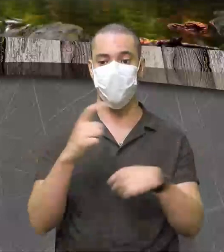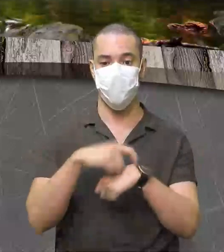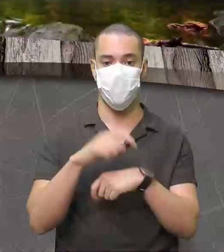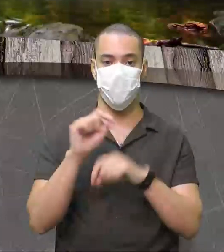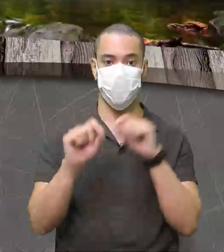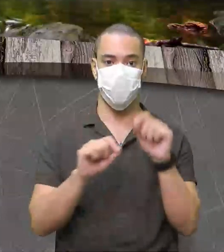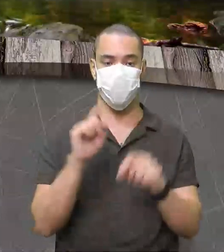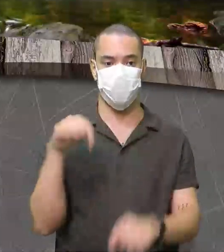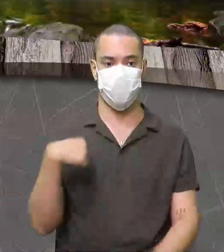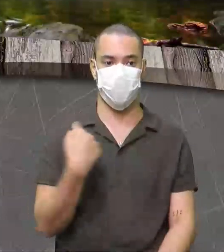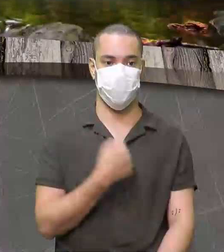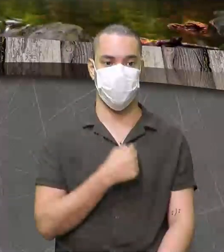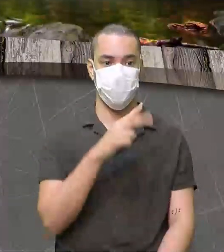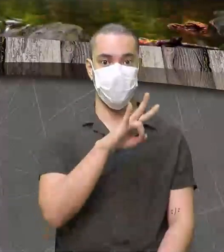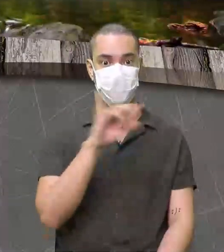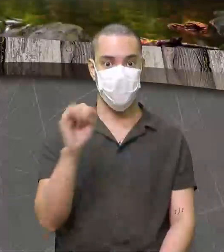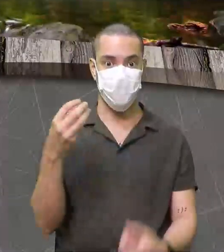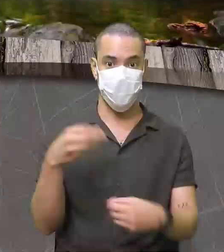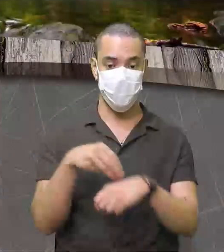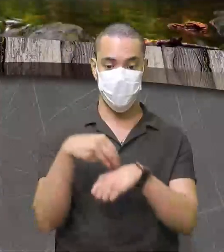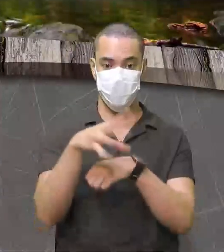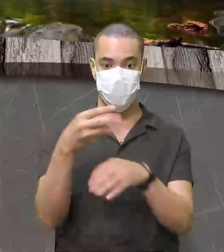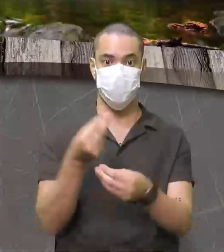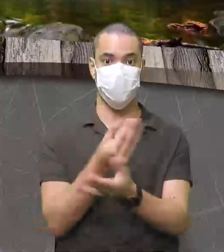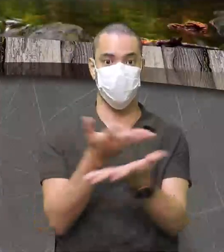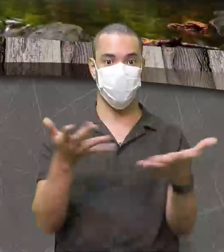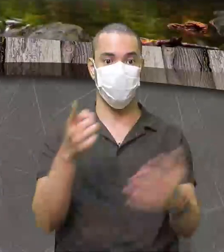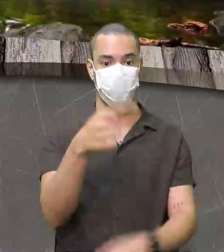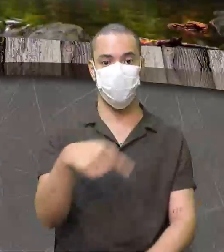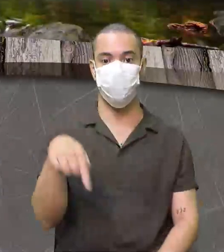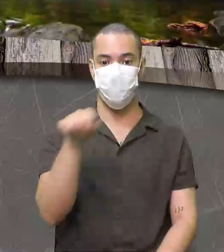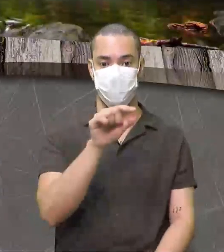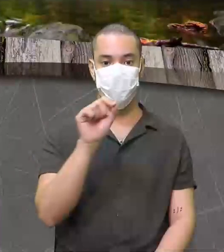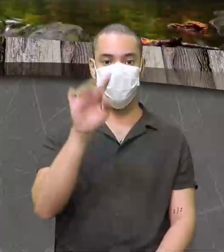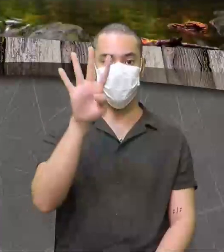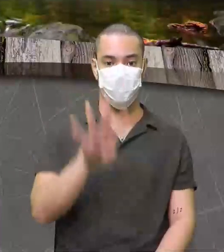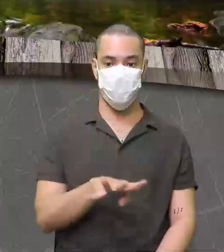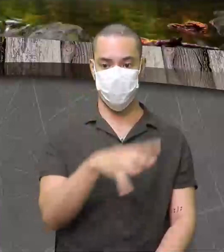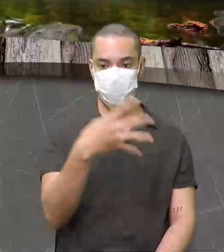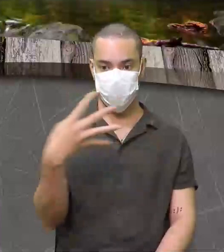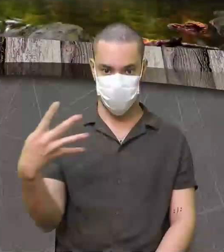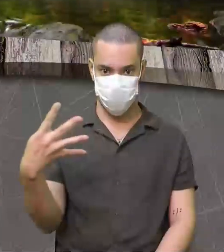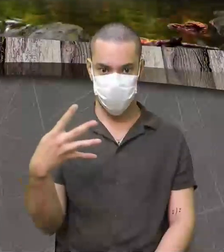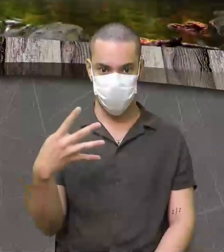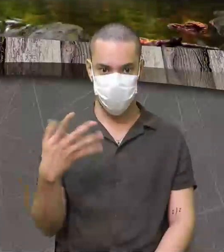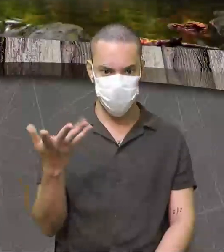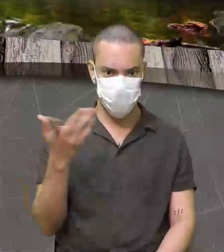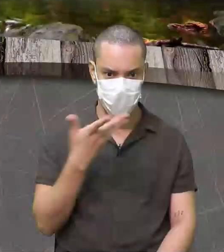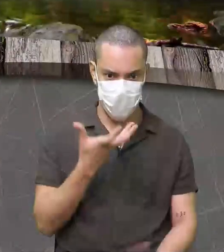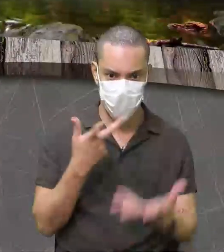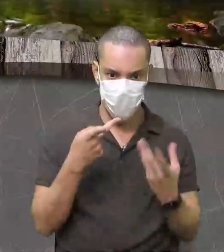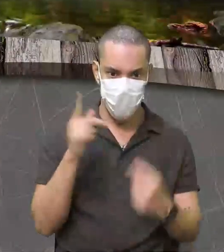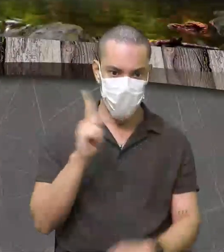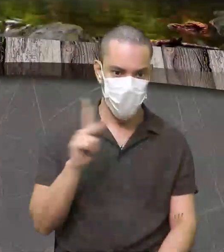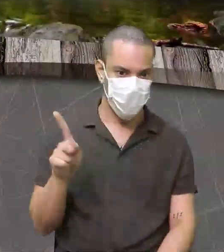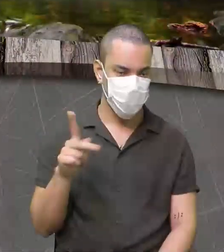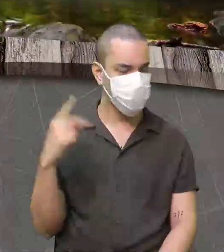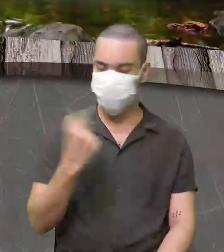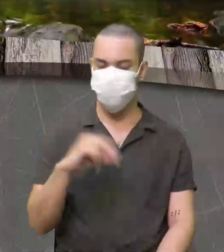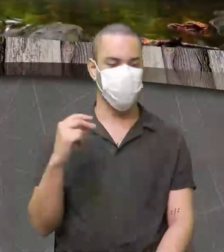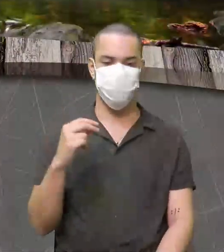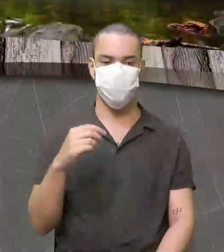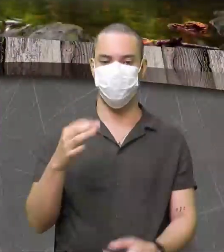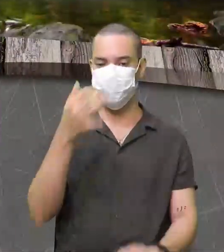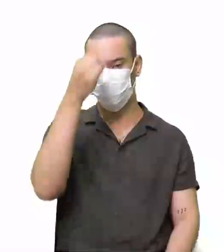vai, então, passar para vocês o nosso quadro na telinha. Quer falar, prof? Então, vamos lá. Sem mais